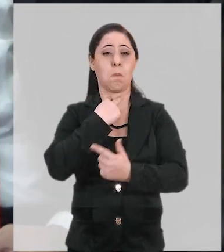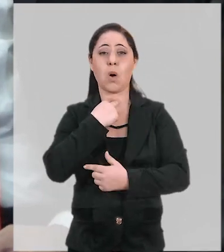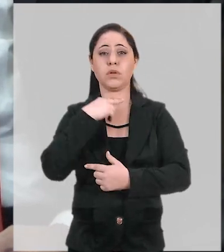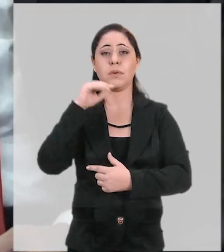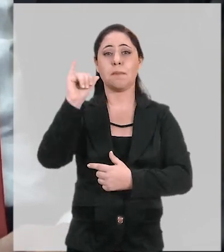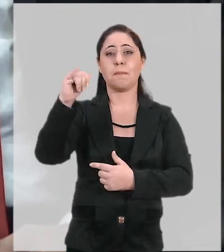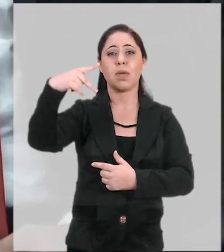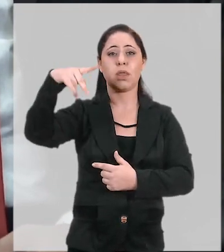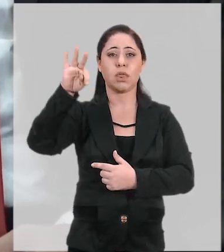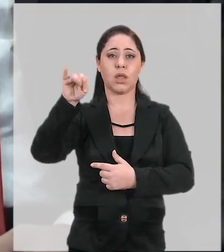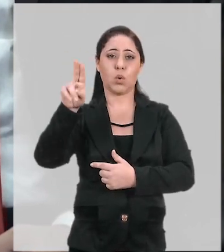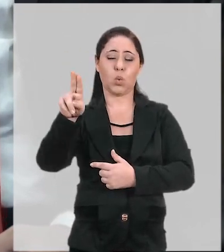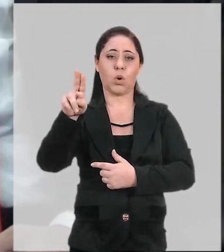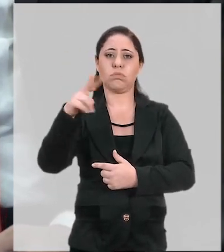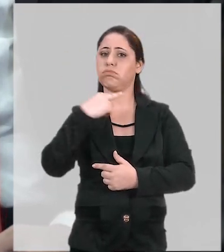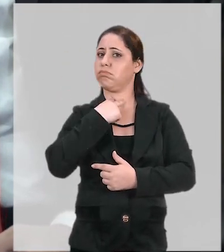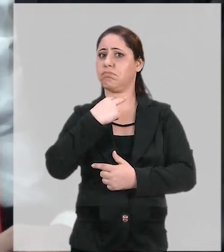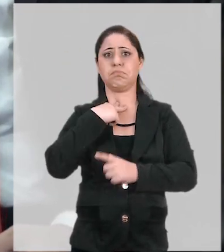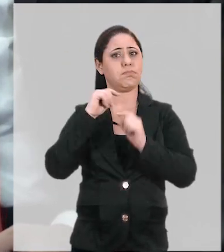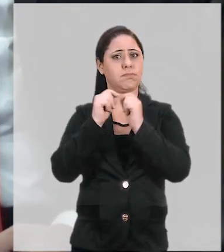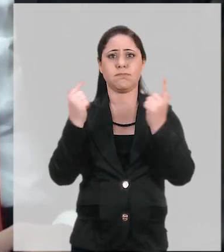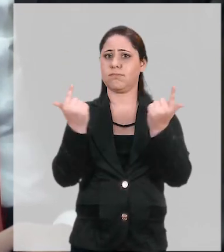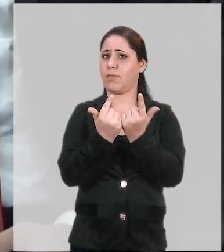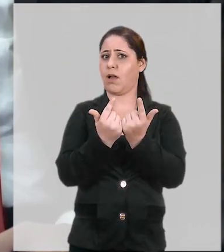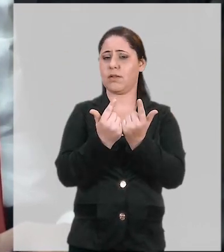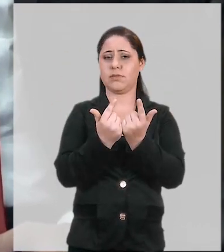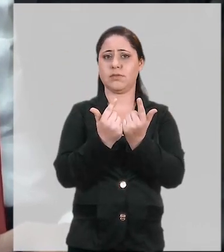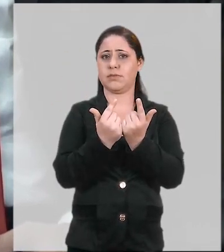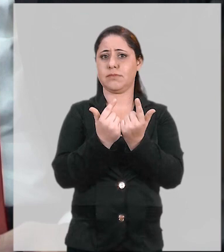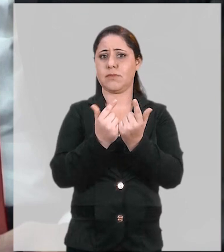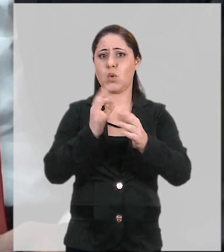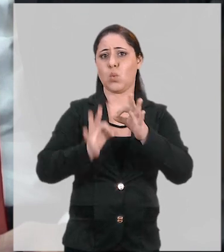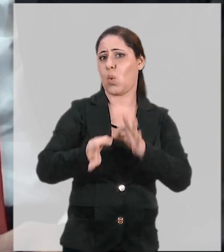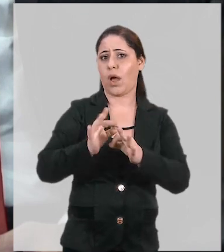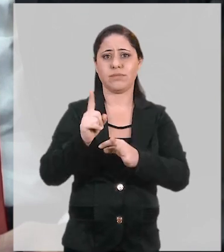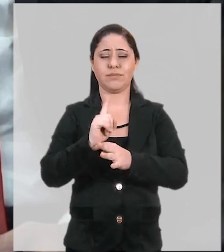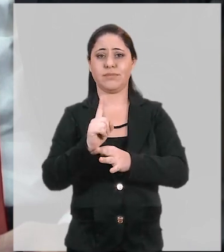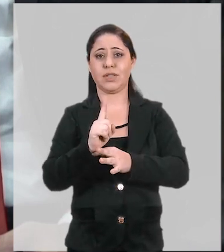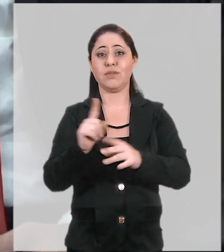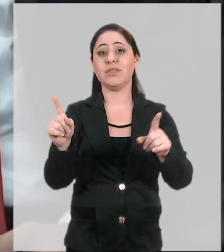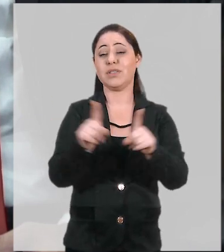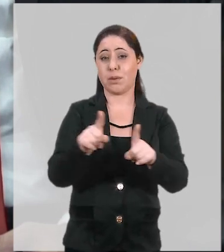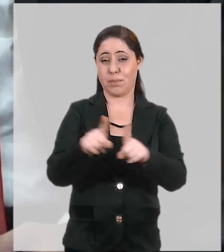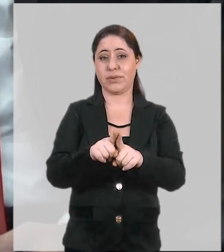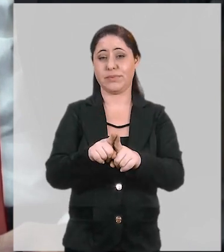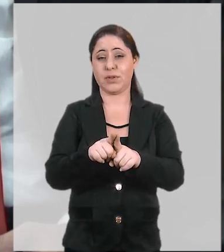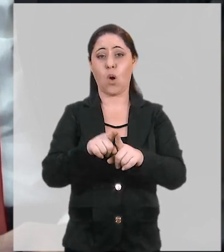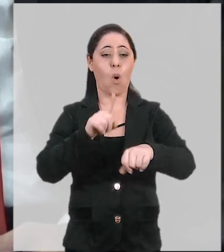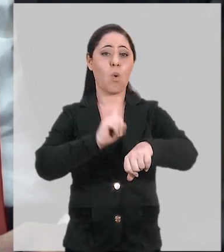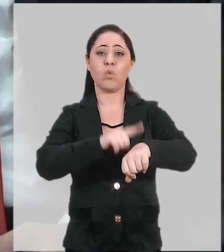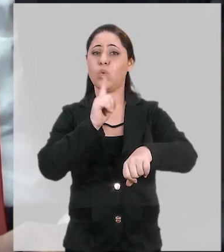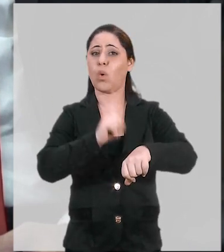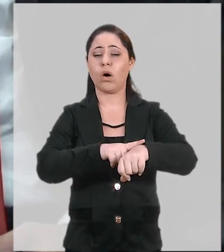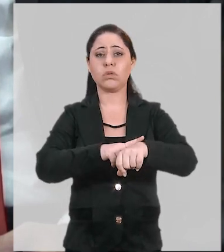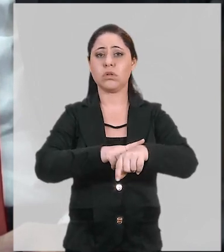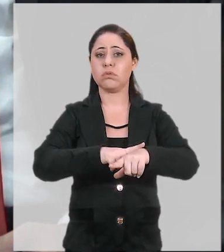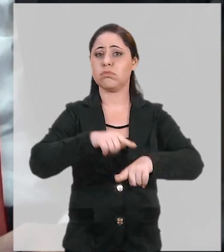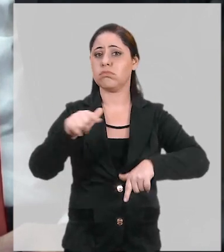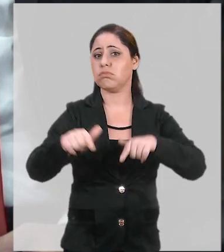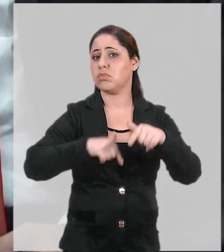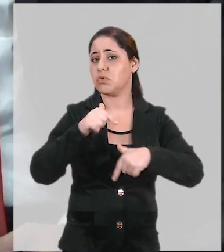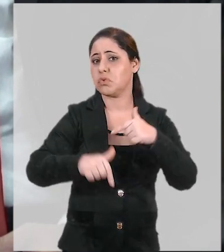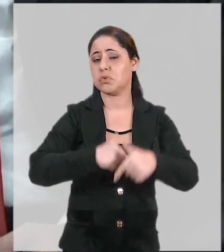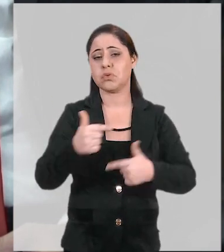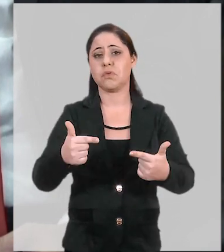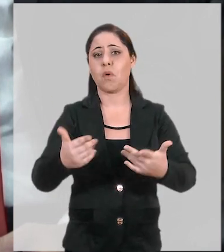atribuição do município, assim como nós não podemos legislar aqui sobre carga horária funcional de servidores,